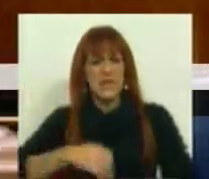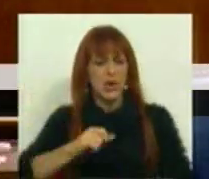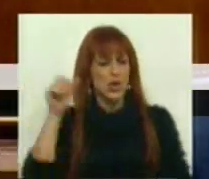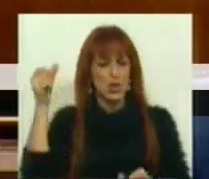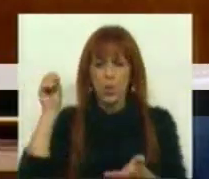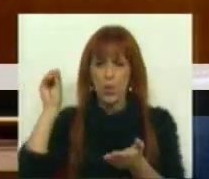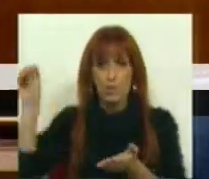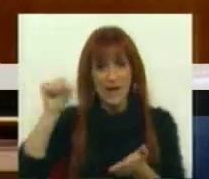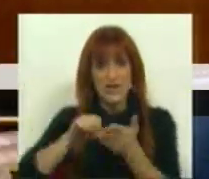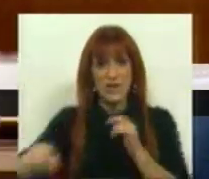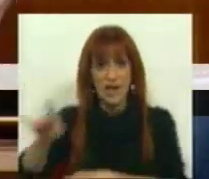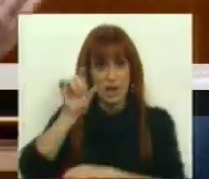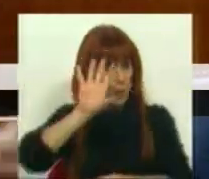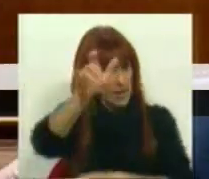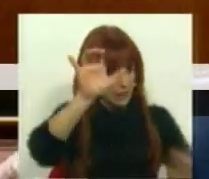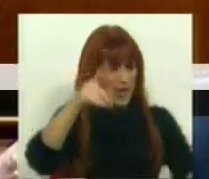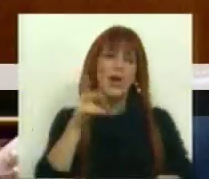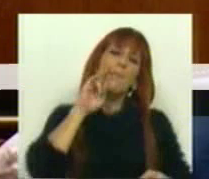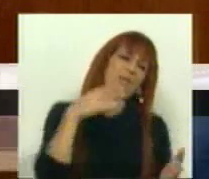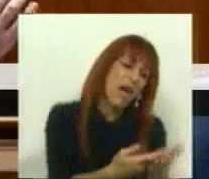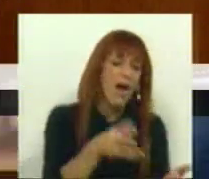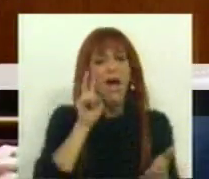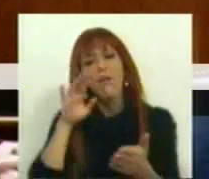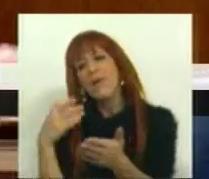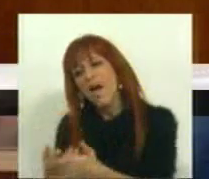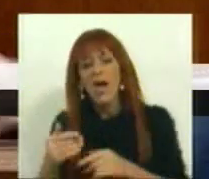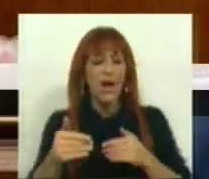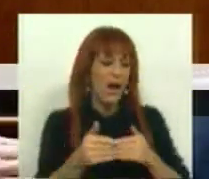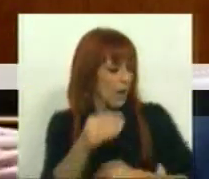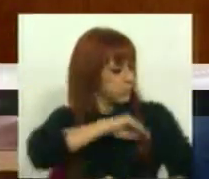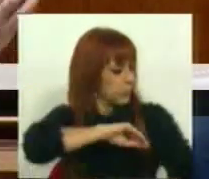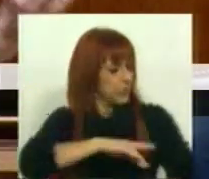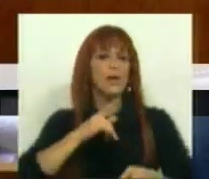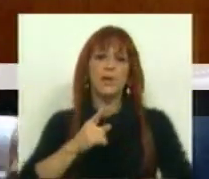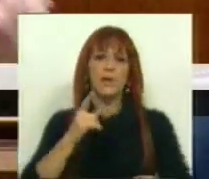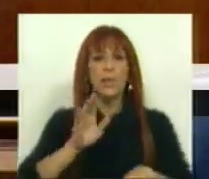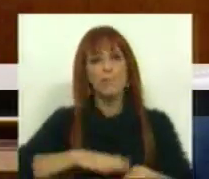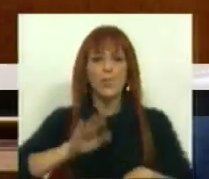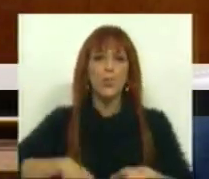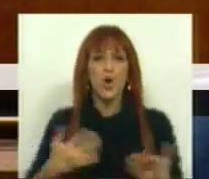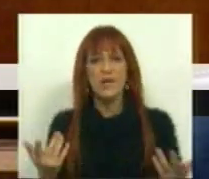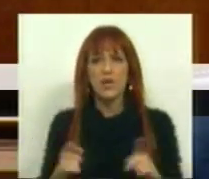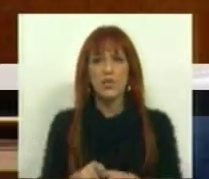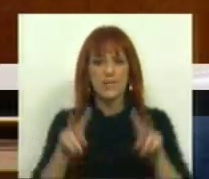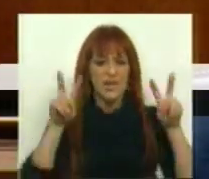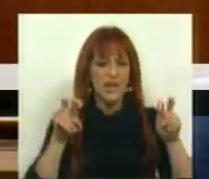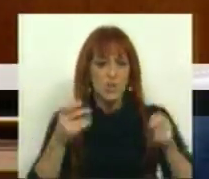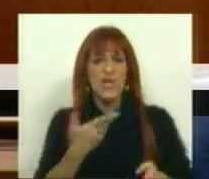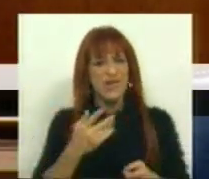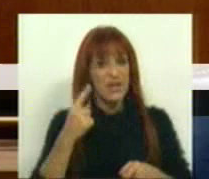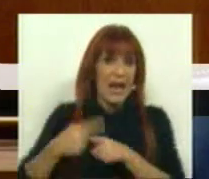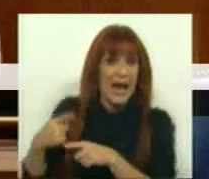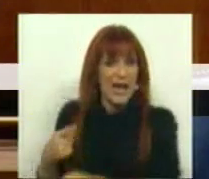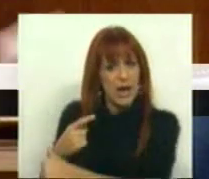centrais nacionais estivessem a perdoar as margens que tinham obtido com os títulos de dívida